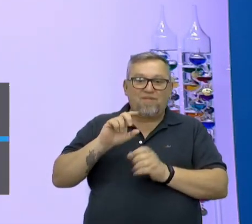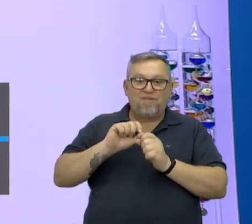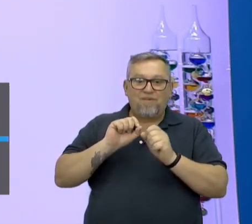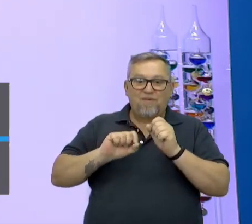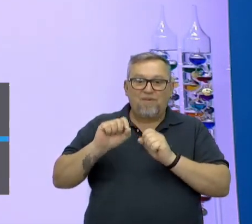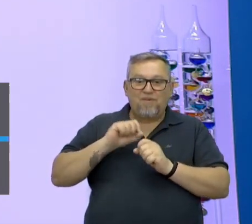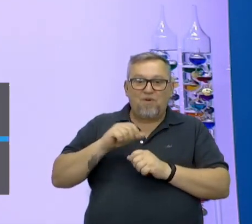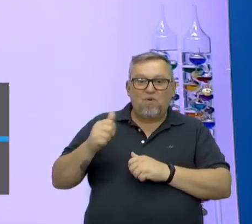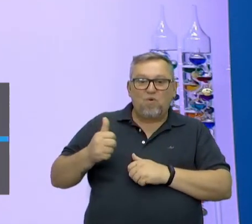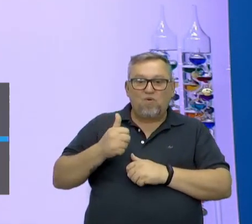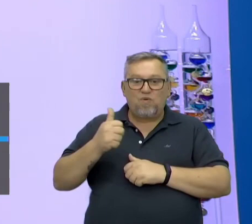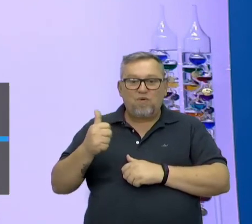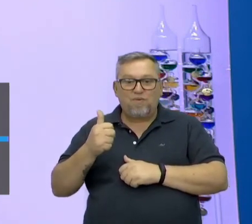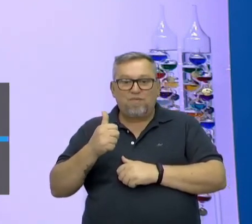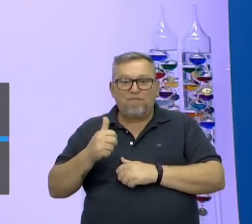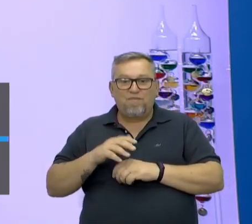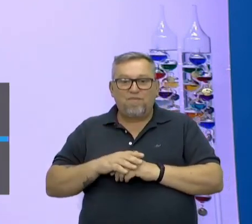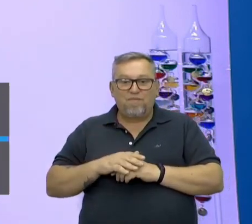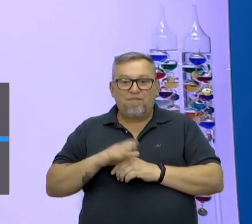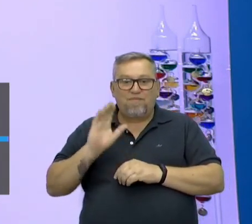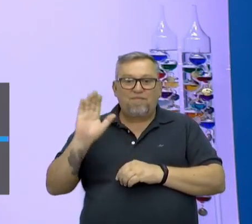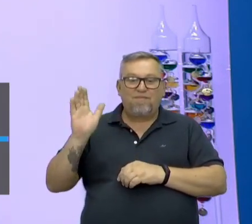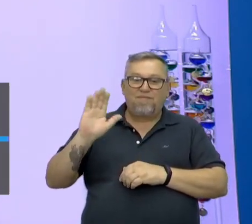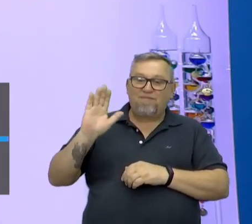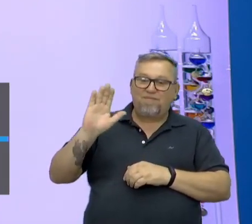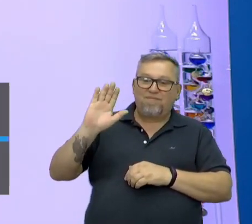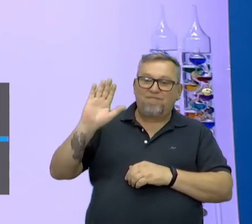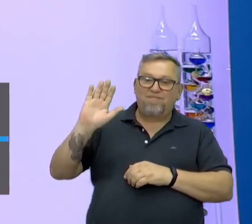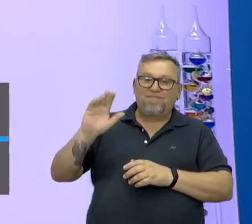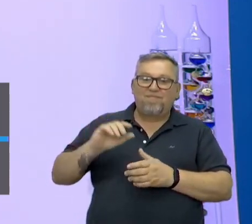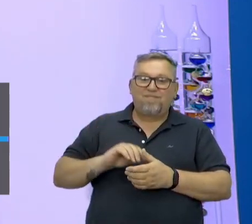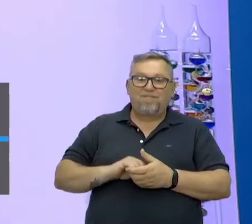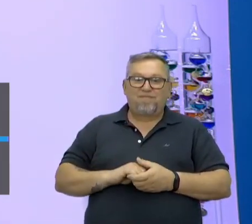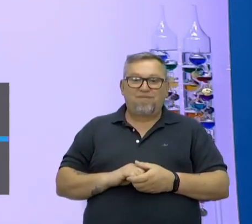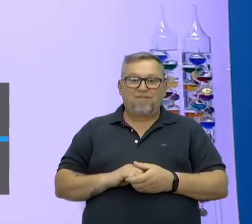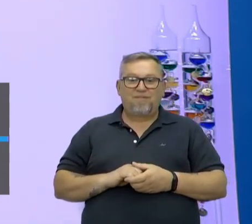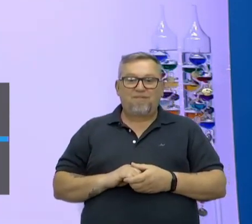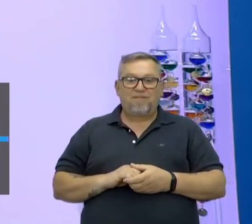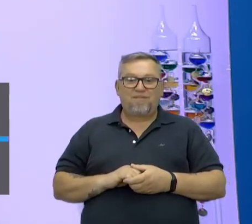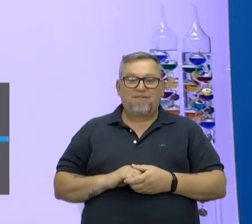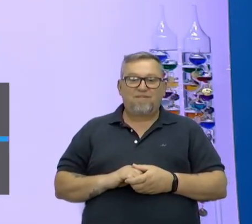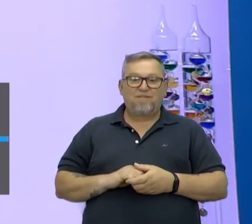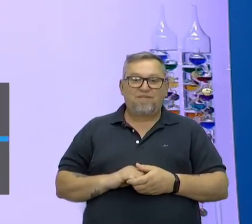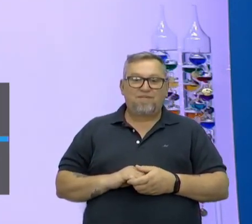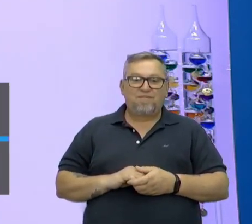curtindo. Até a próxima! Vamos lá!